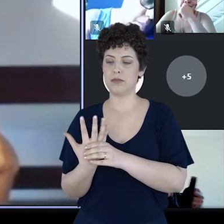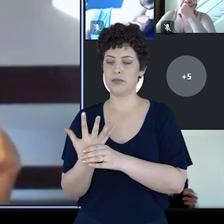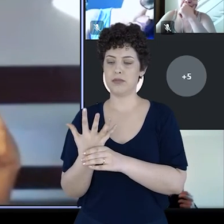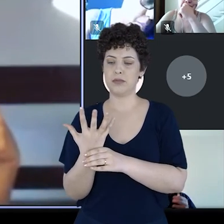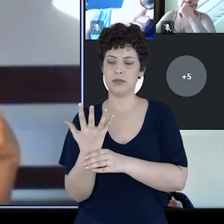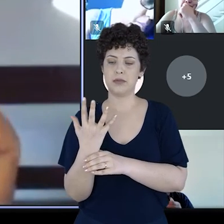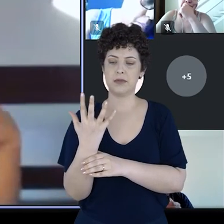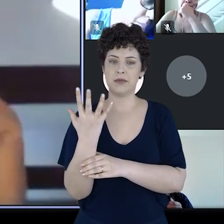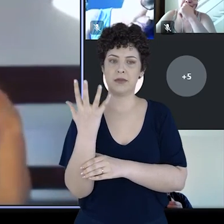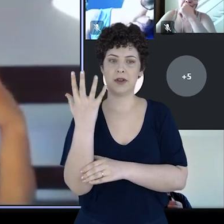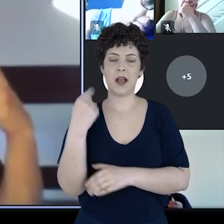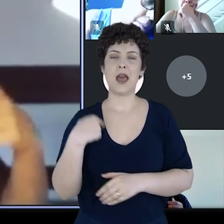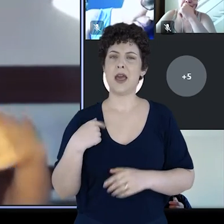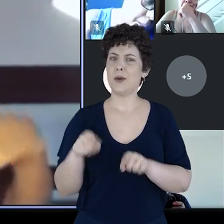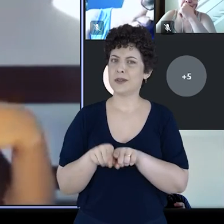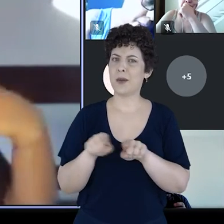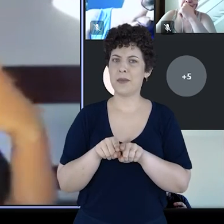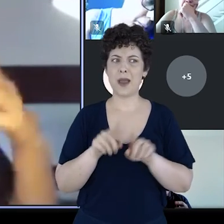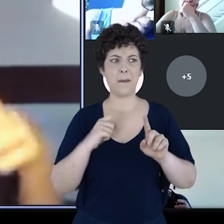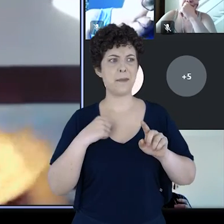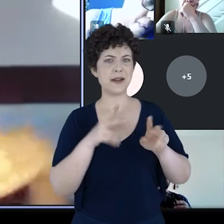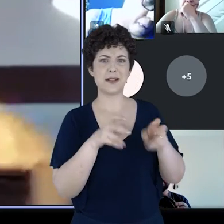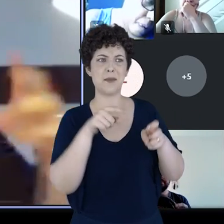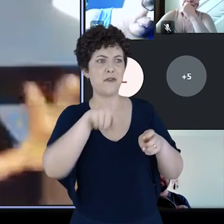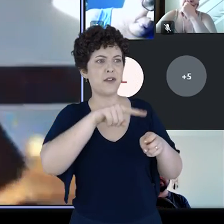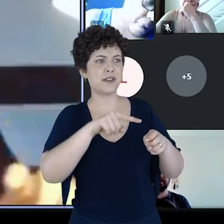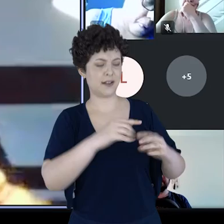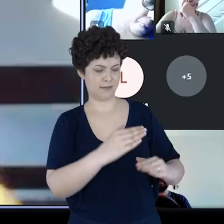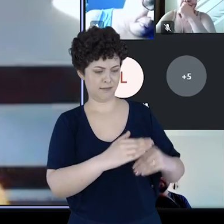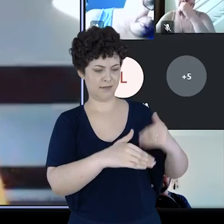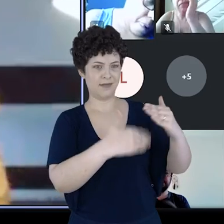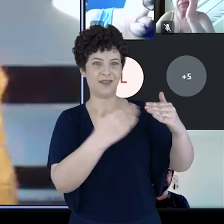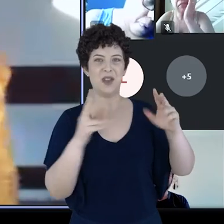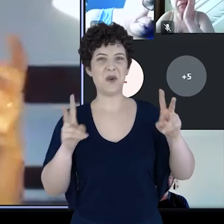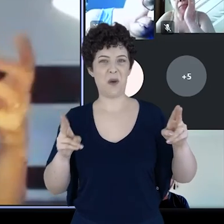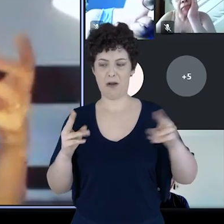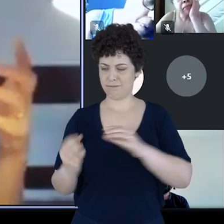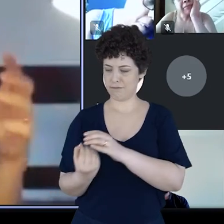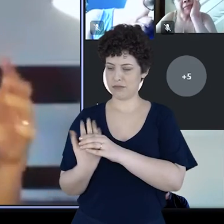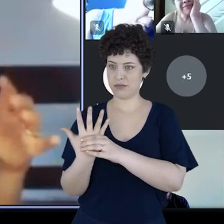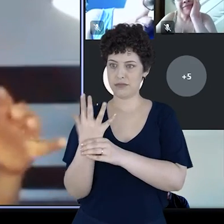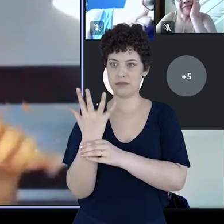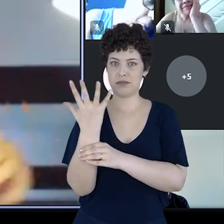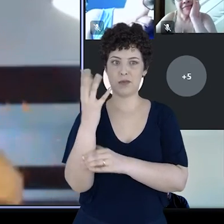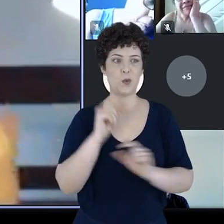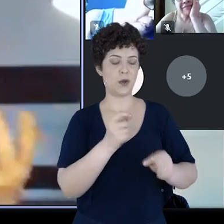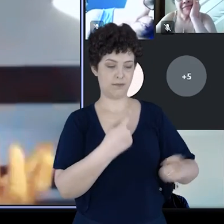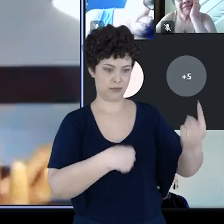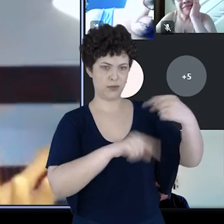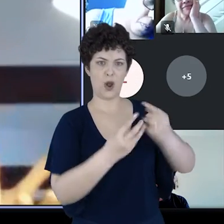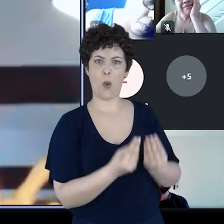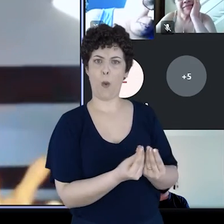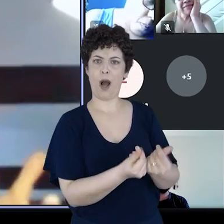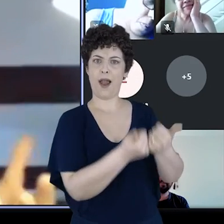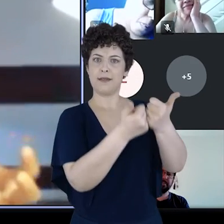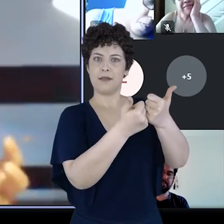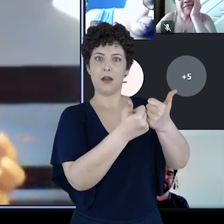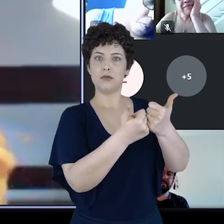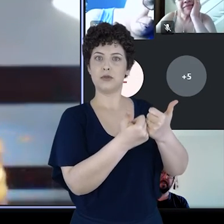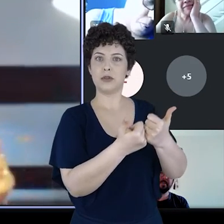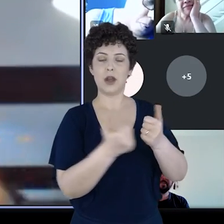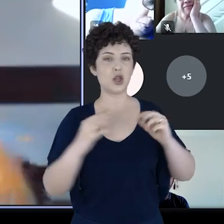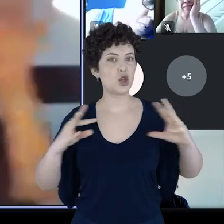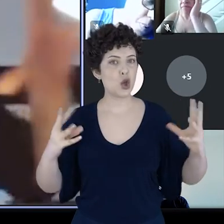das plantas, eu também vi o crescimento de vocês, um pouco como plantas também, sabe? Eu vi um salto